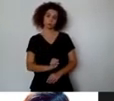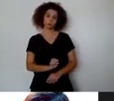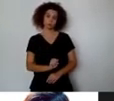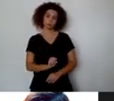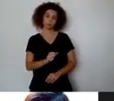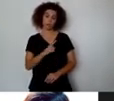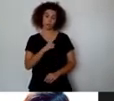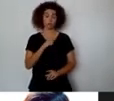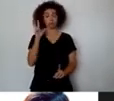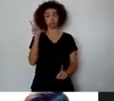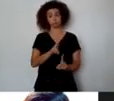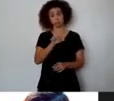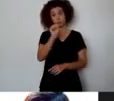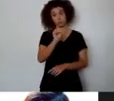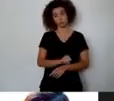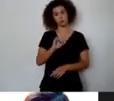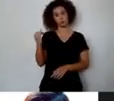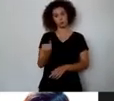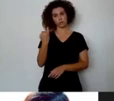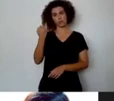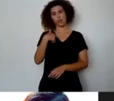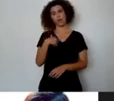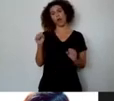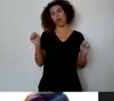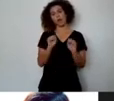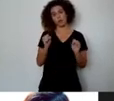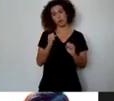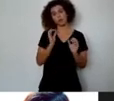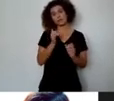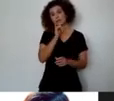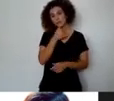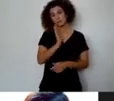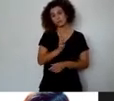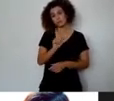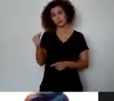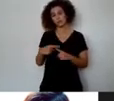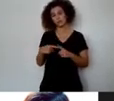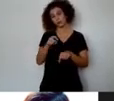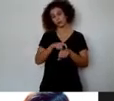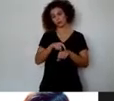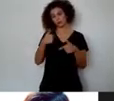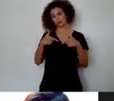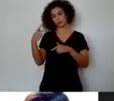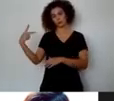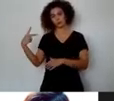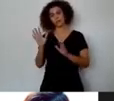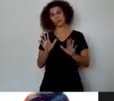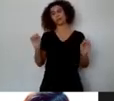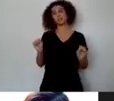representatividade muito importante no Sul, ela adorou a palestra, ela teve que sair, porque horário de trabalho, enfim. Chegamos no Sul,